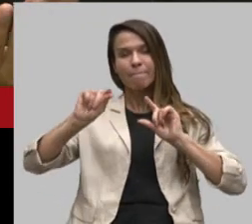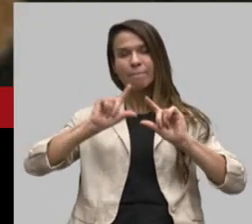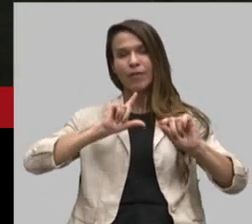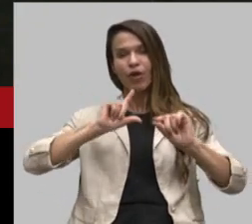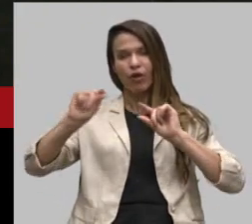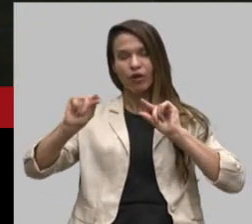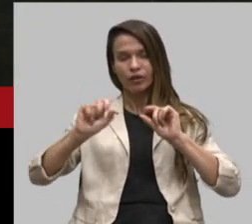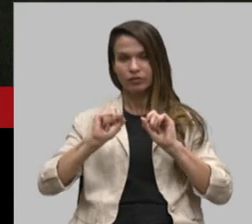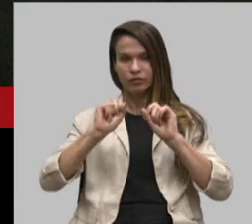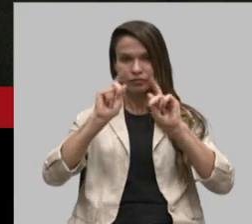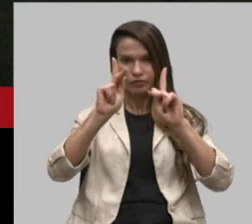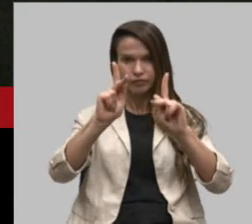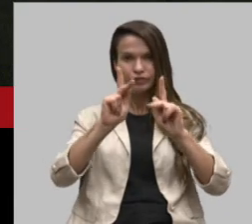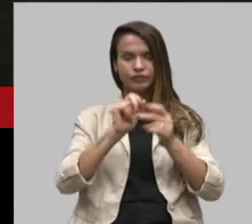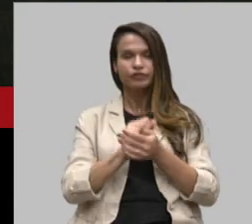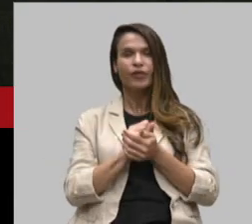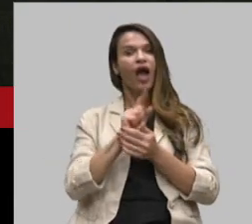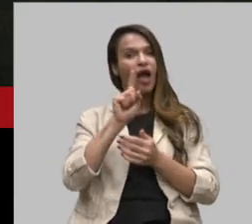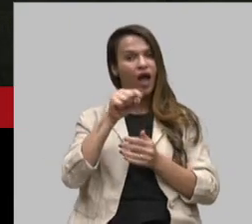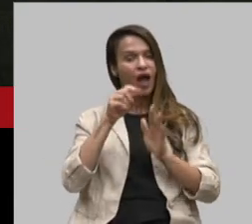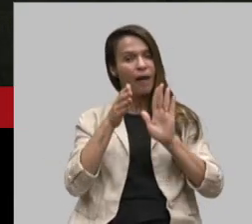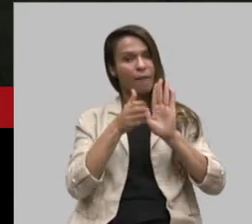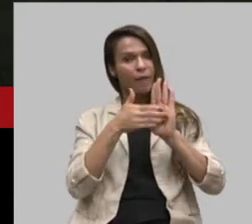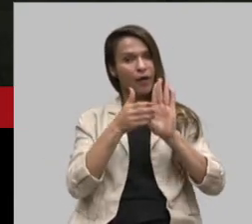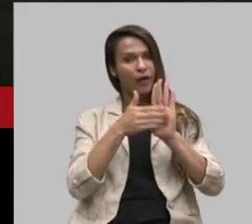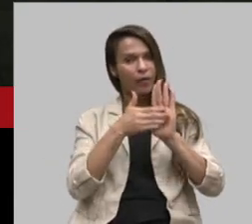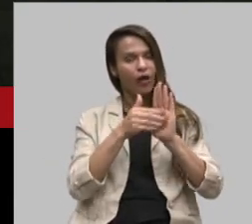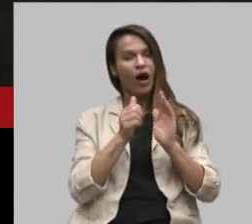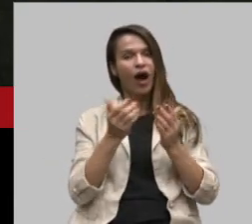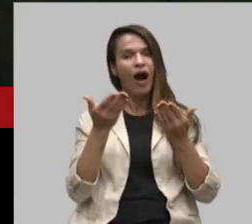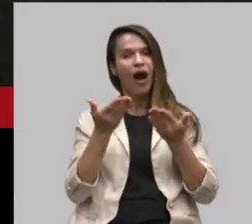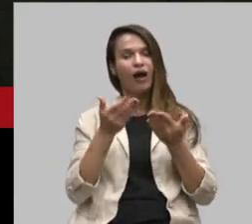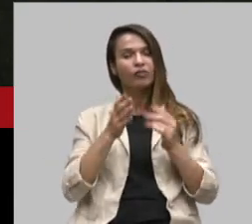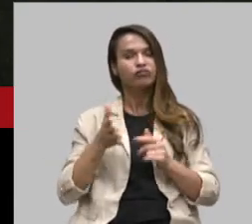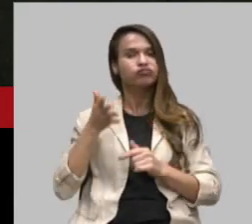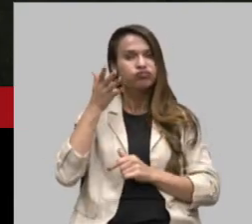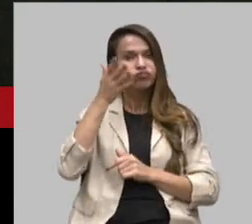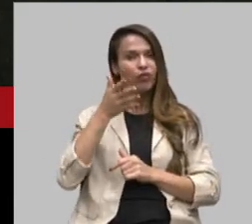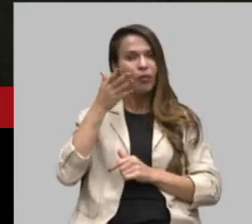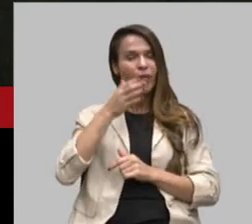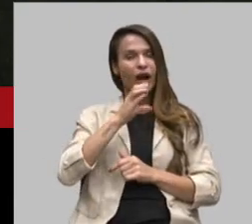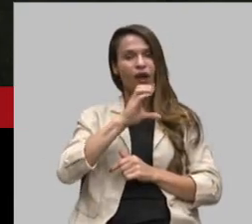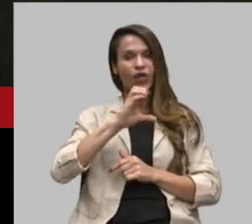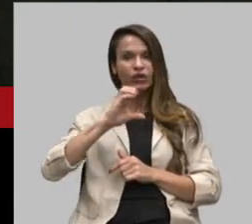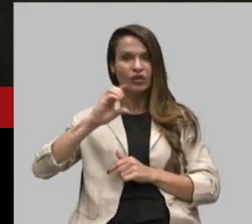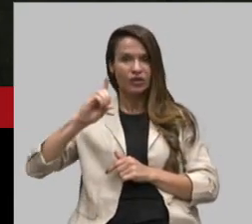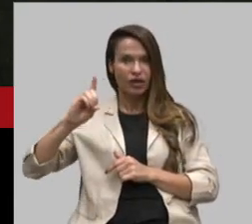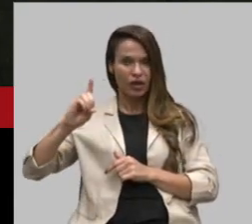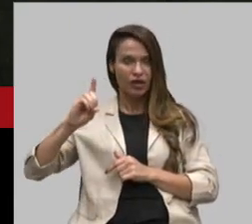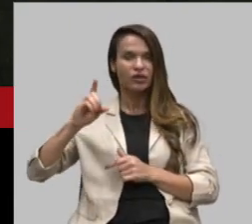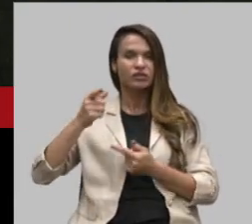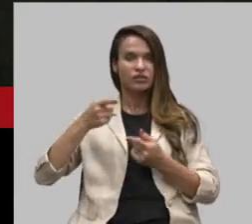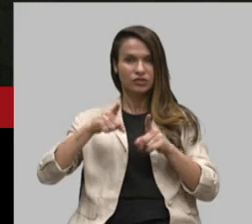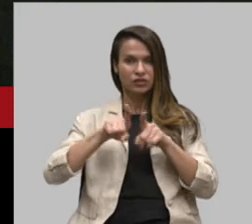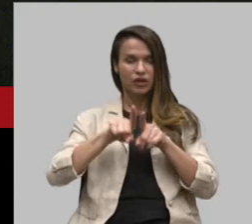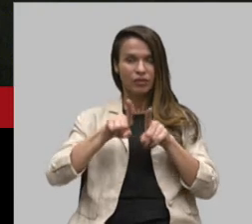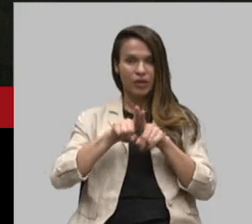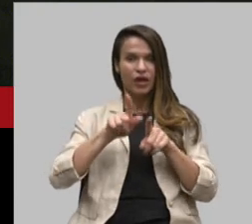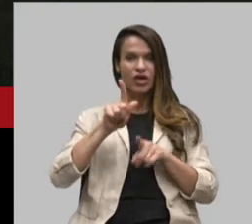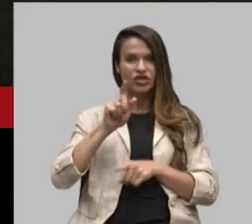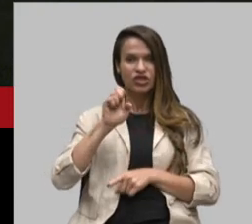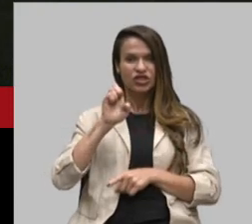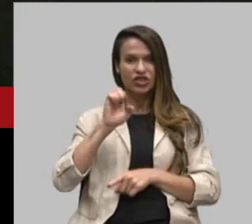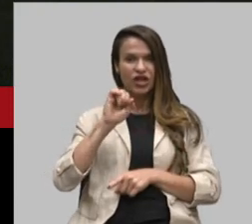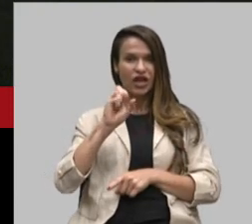Ok Então essa é a proposta Eu vou passar aqui a palavra pra coordenação né E pra jeisa que vai